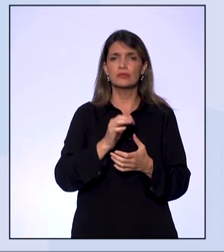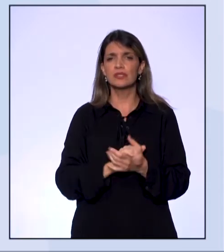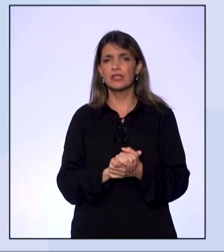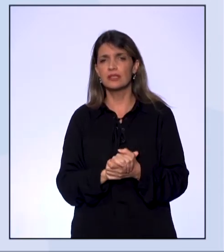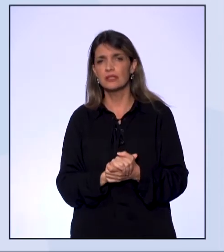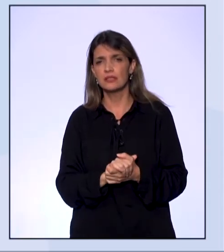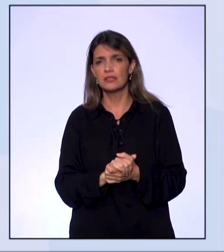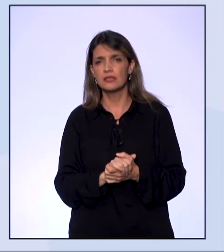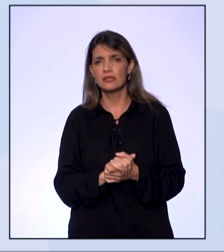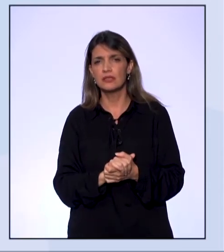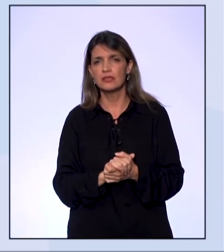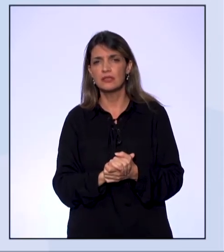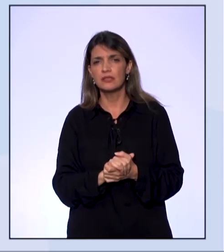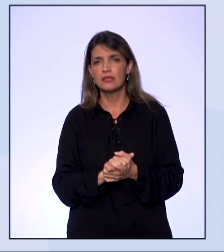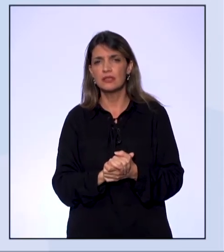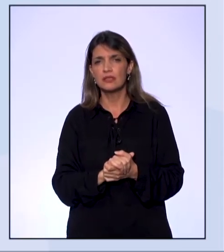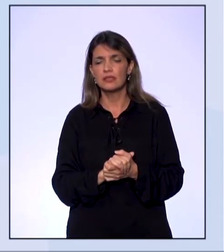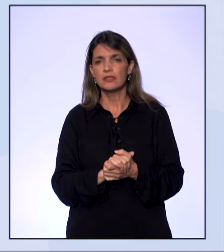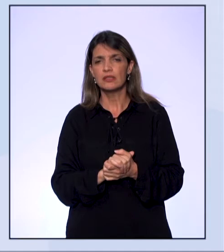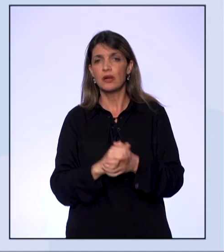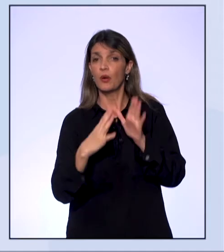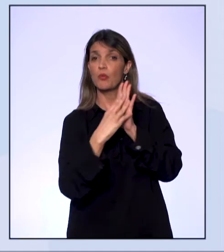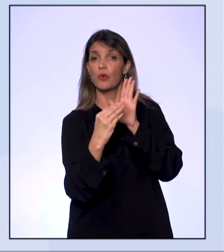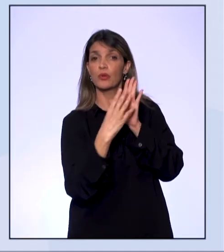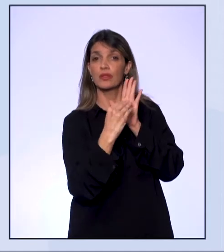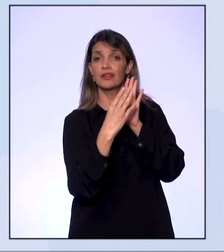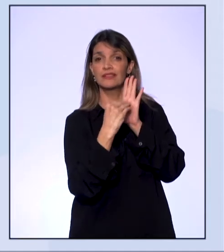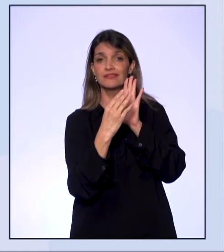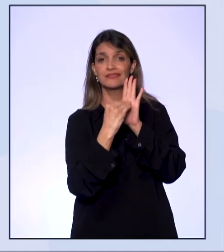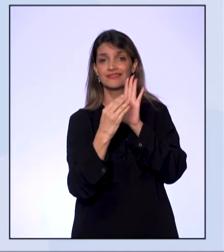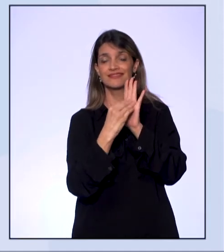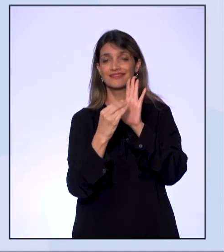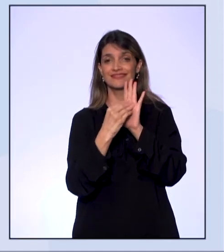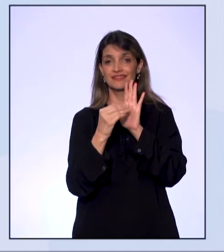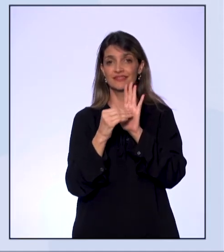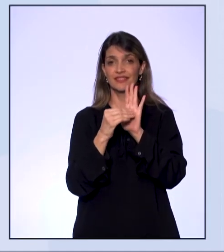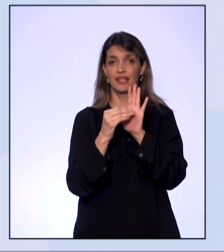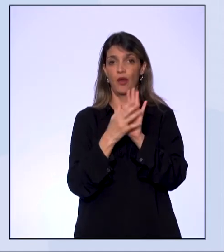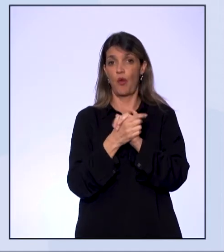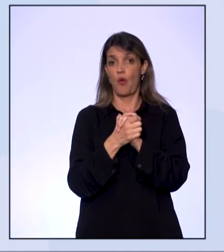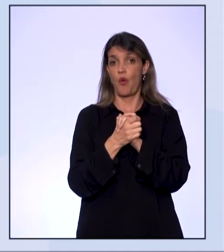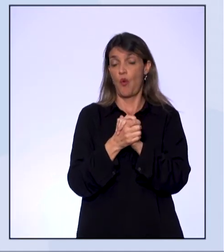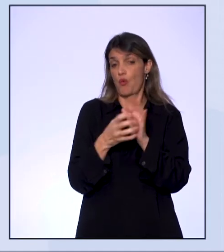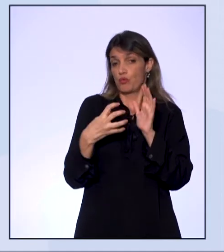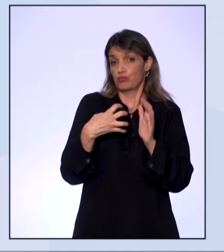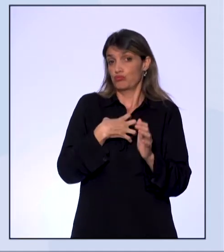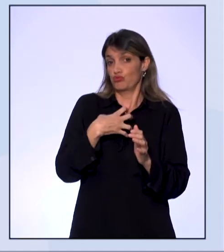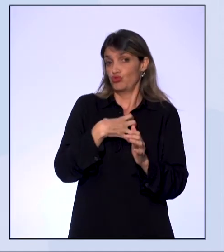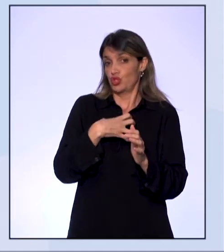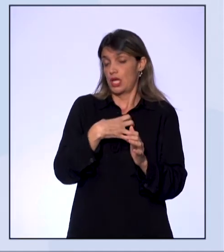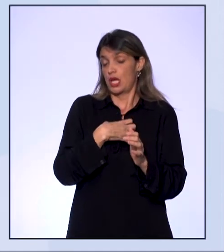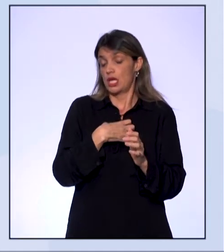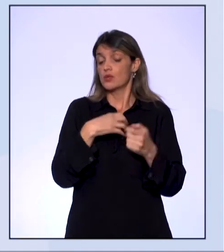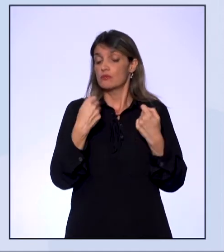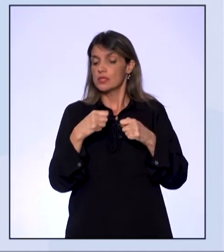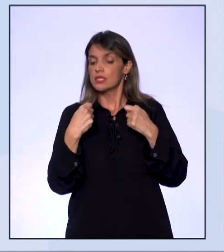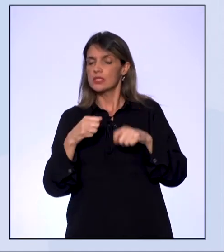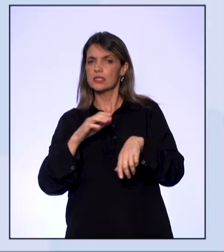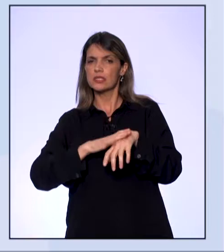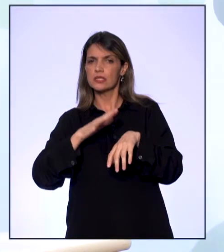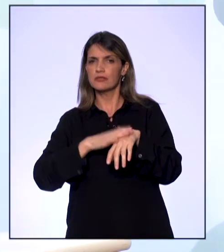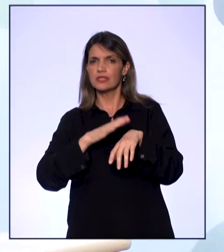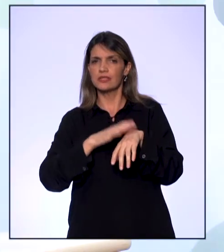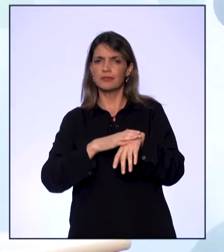de alguém, né? Eu vou utilizar o antimodelo, que a gente chama. Então eu pego um modelo de conduta, digo dessa forma deve ser feito, e pego